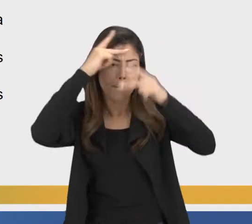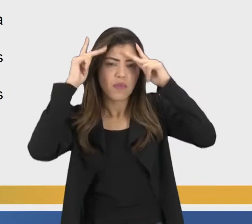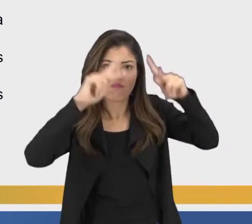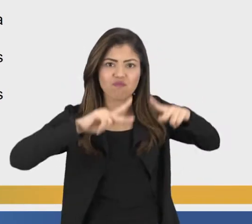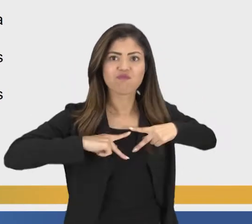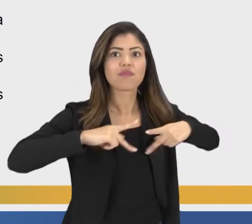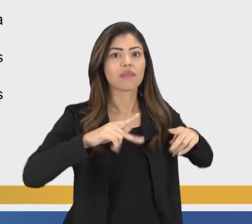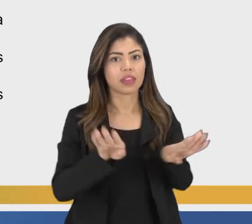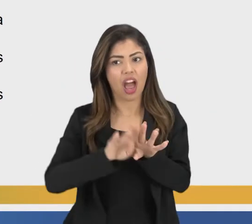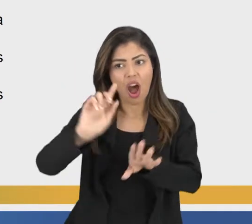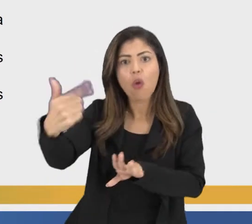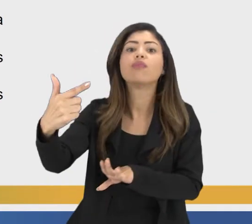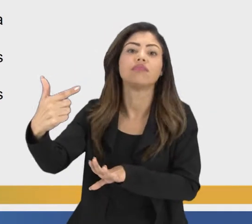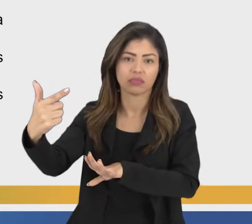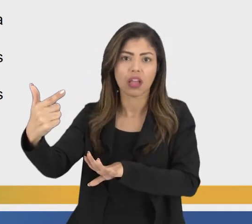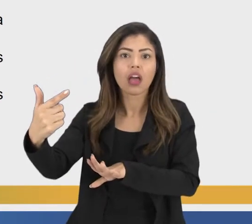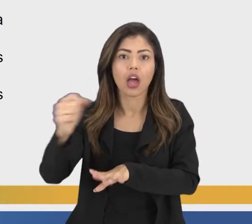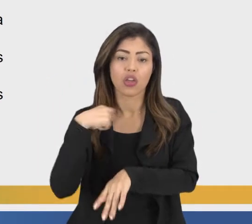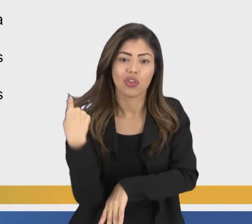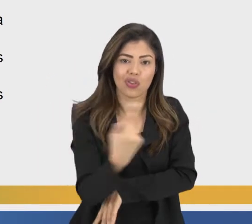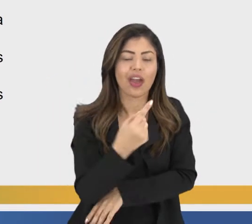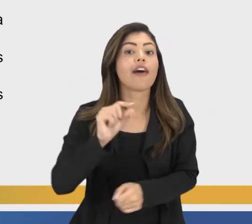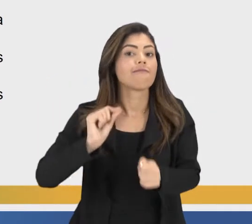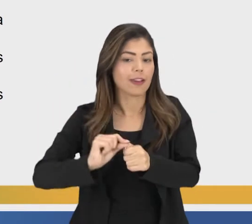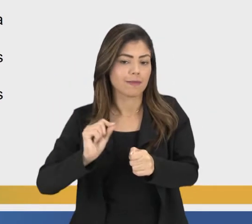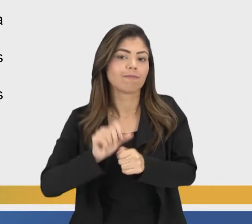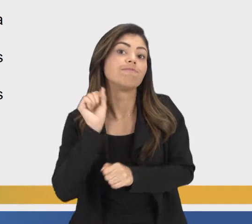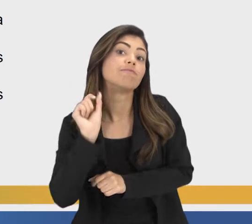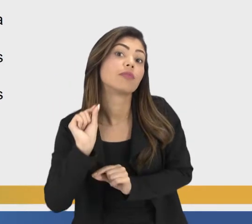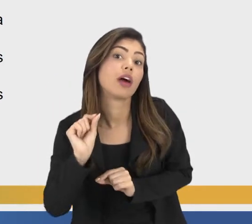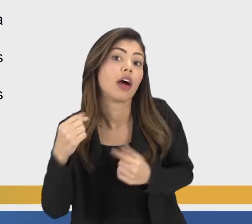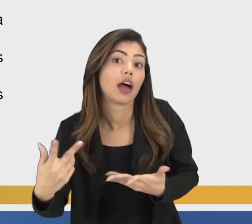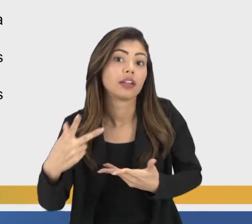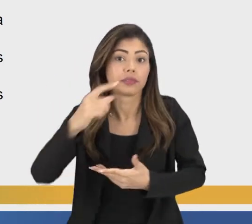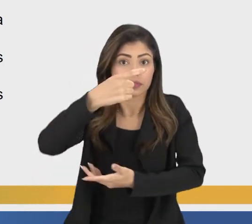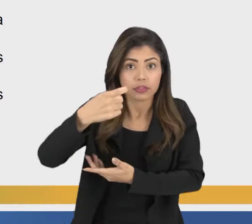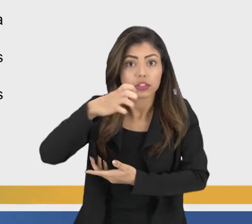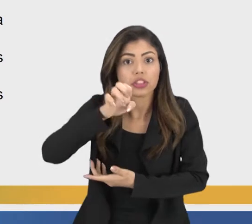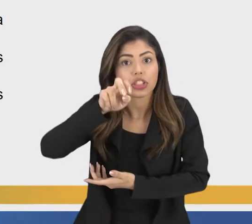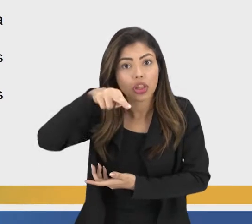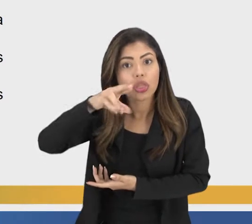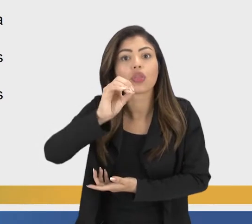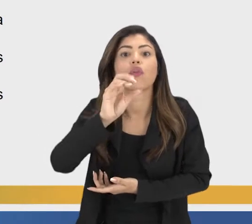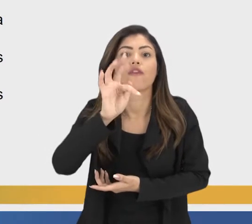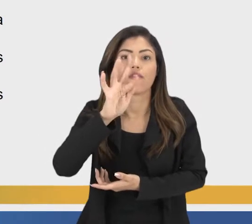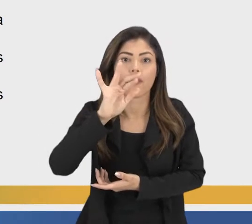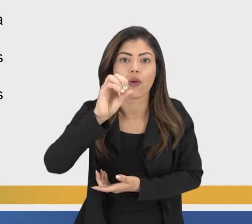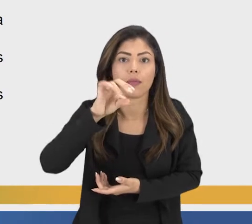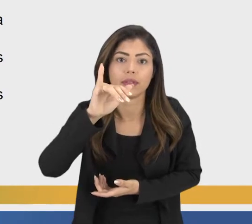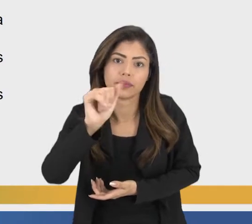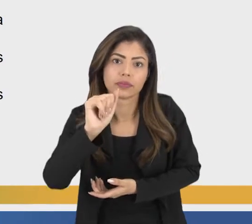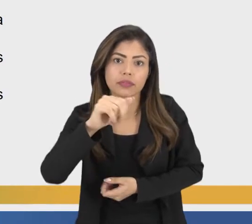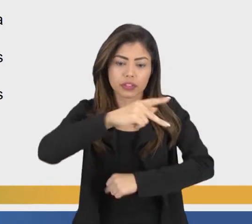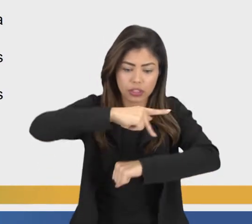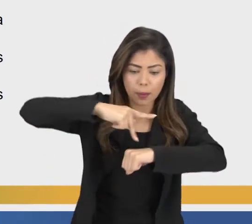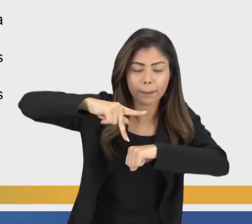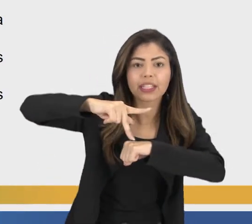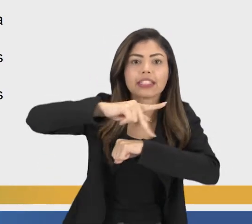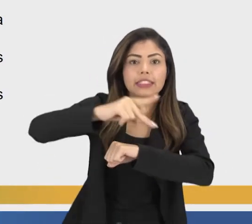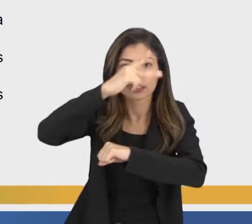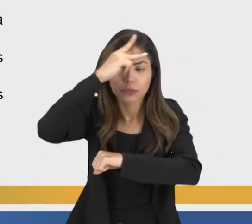você está praticando o que nós concebemos como xenofobia. Uma palavra, não